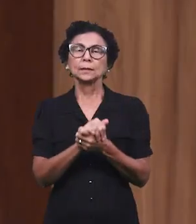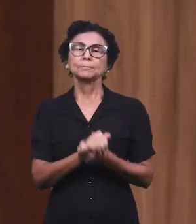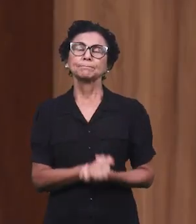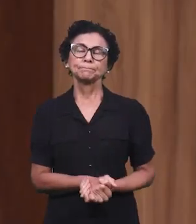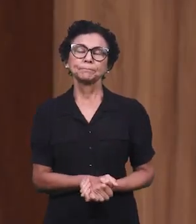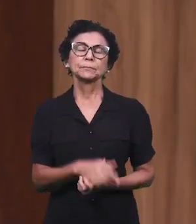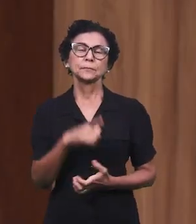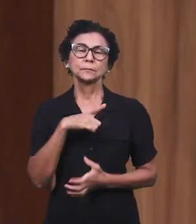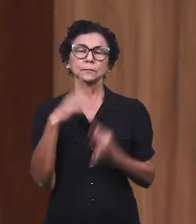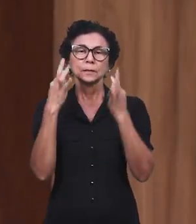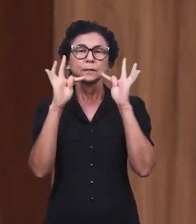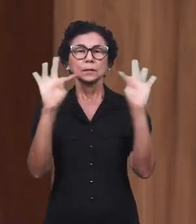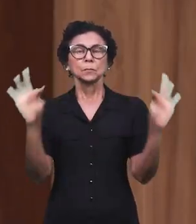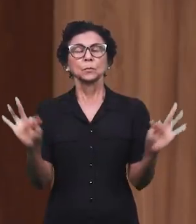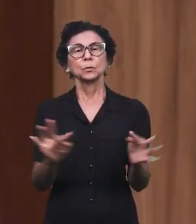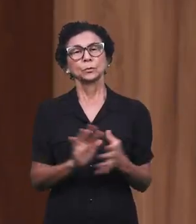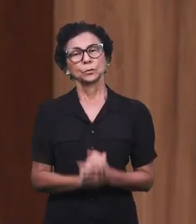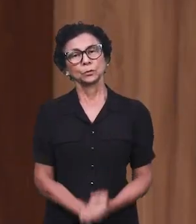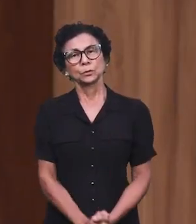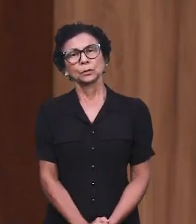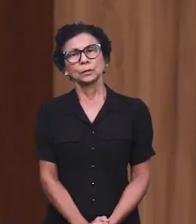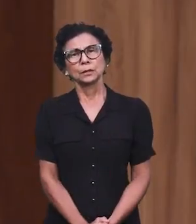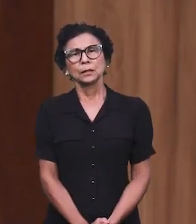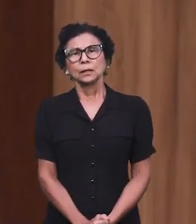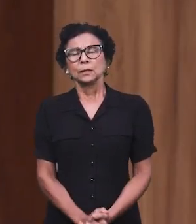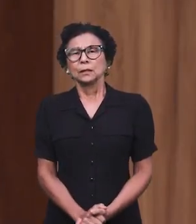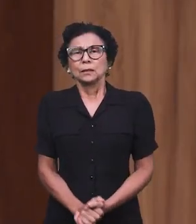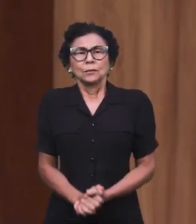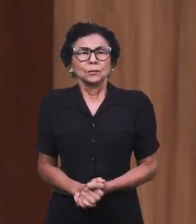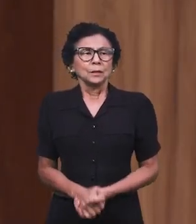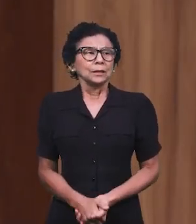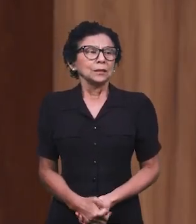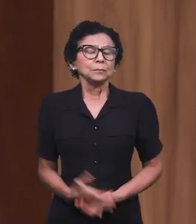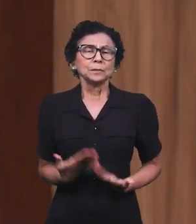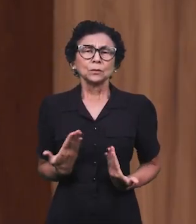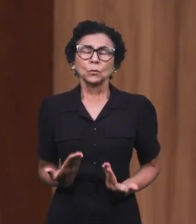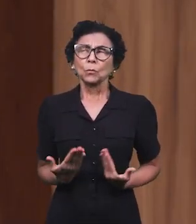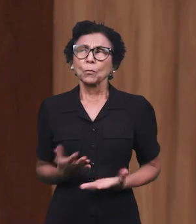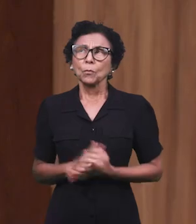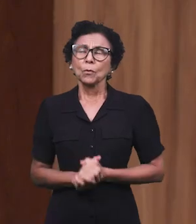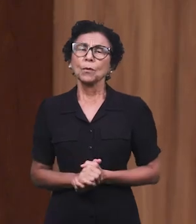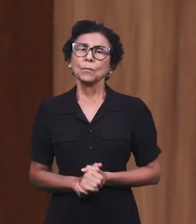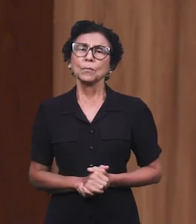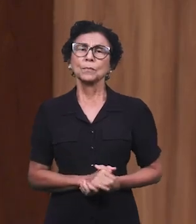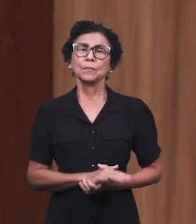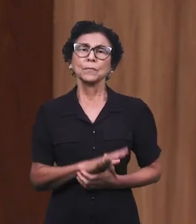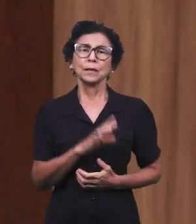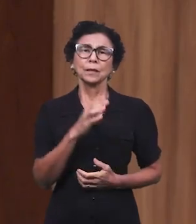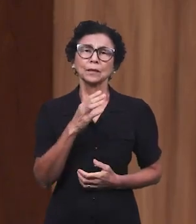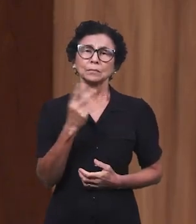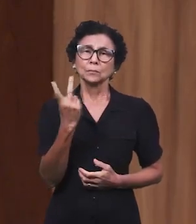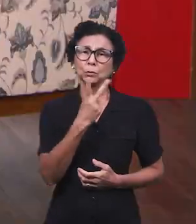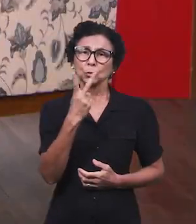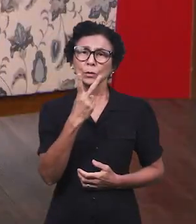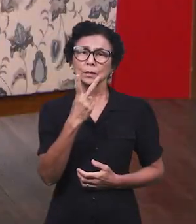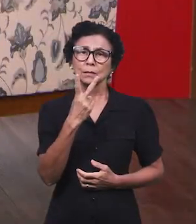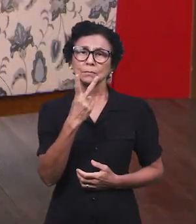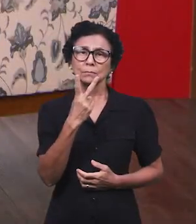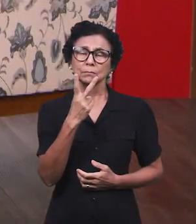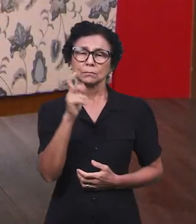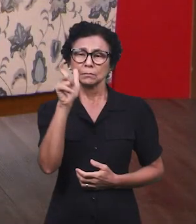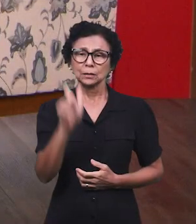Mas Deus é um só. E não é possível pessoas que têm o mesmo Deus não consigam viver em